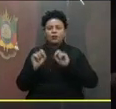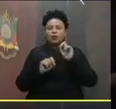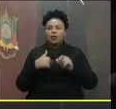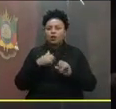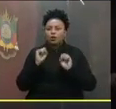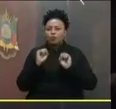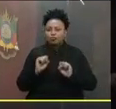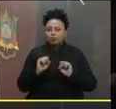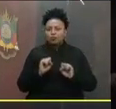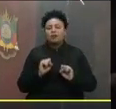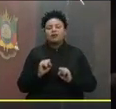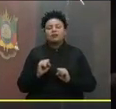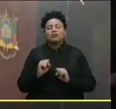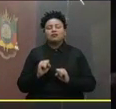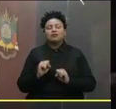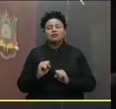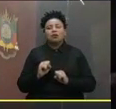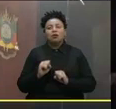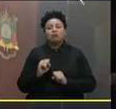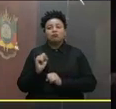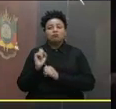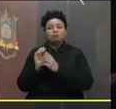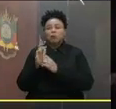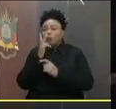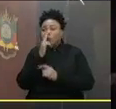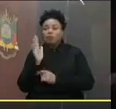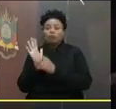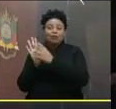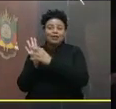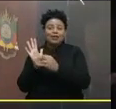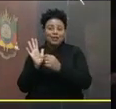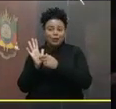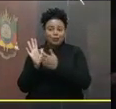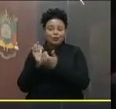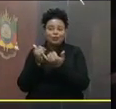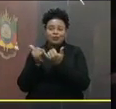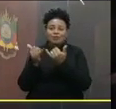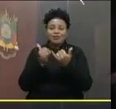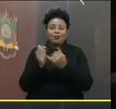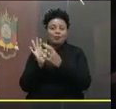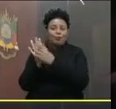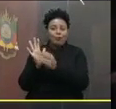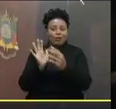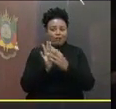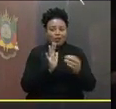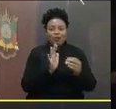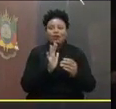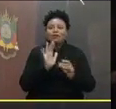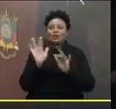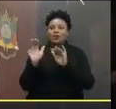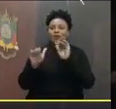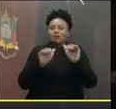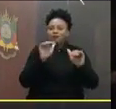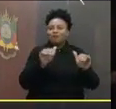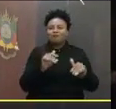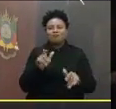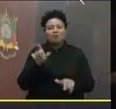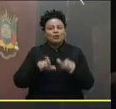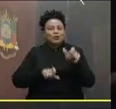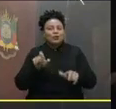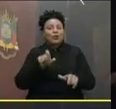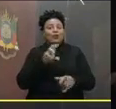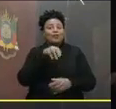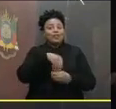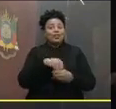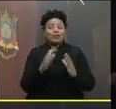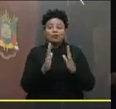possa chegar, de repente, como um exemplo a muitas pessoas, dentro de muitas casas de